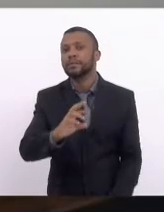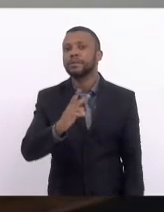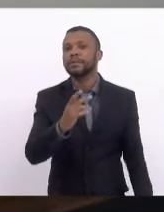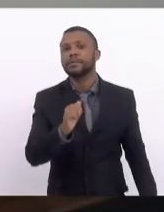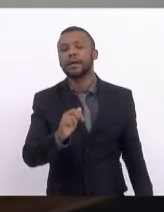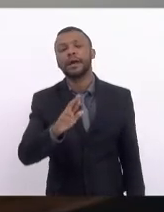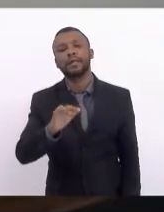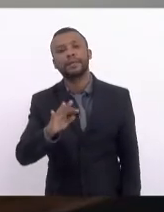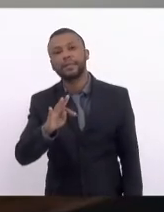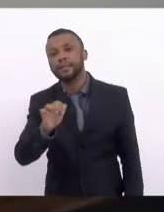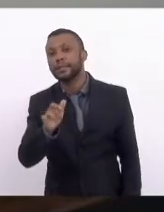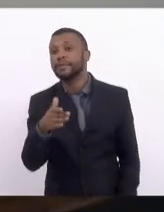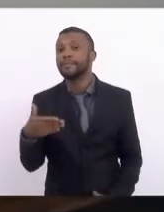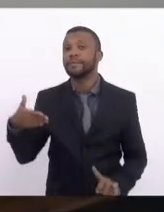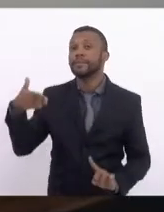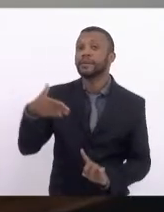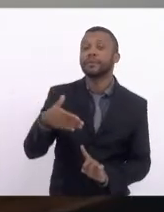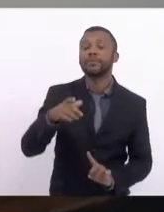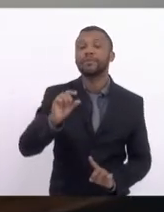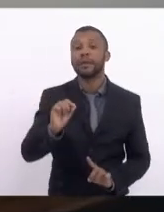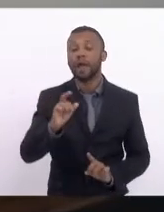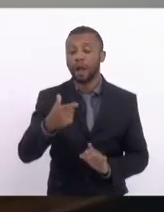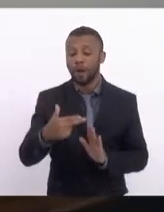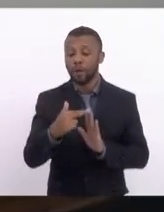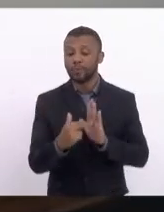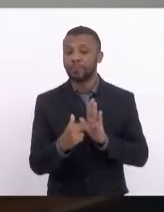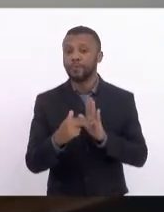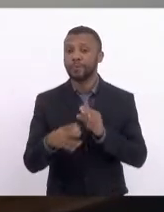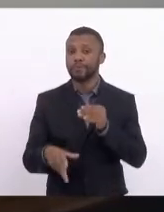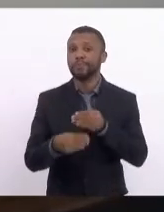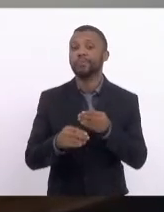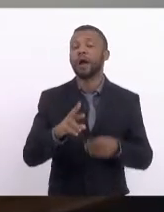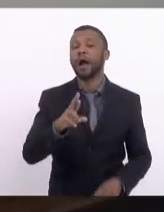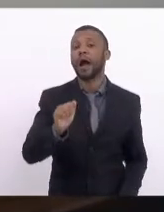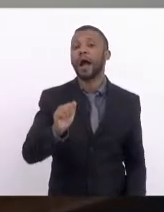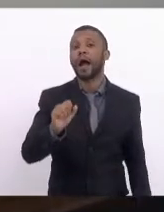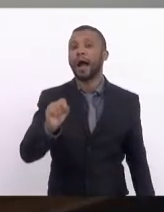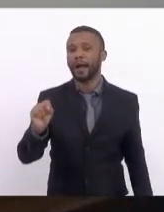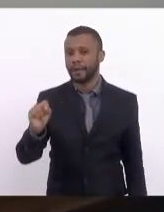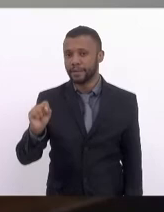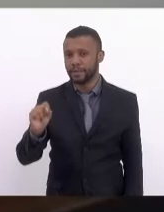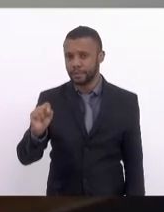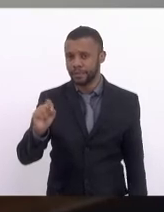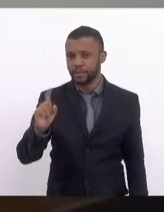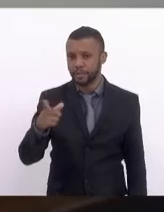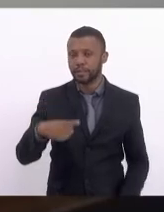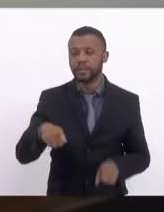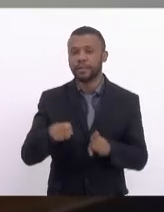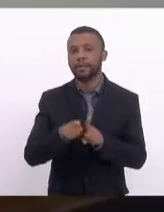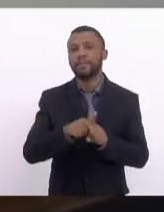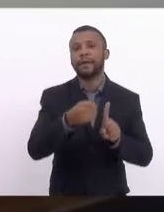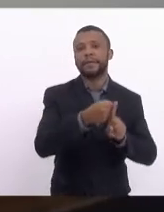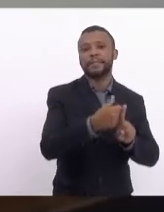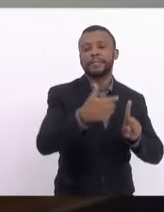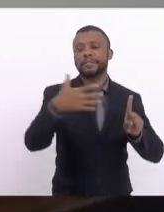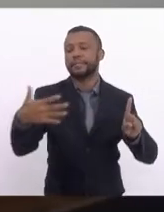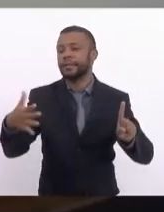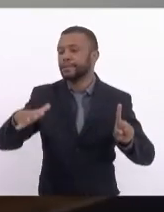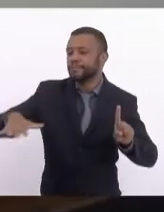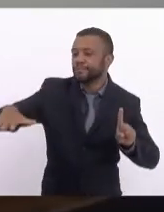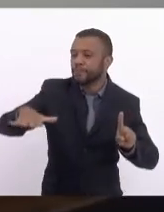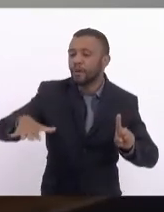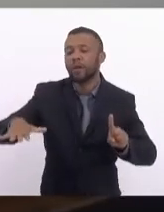referente ao regime adicional de serviço, ao RAS, que também se estende aos